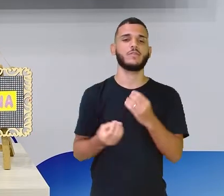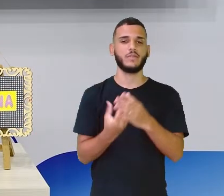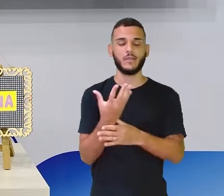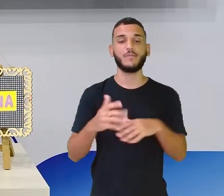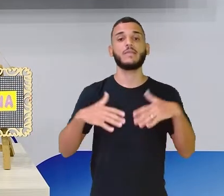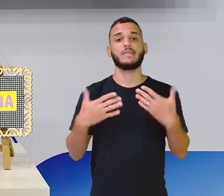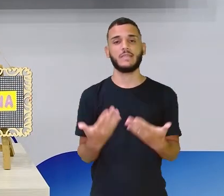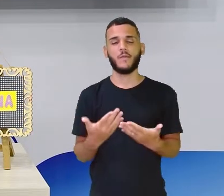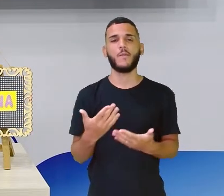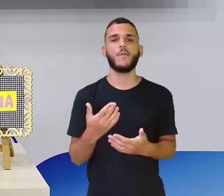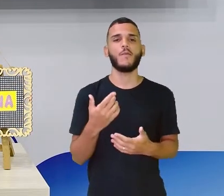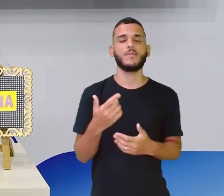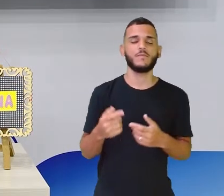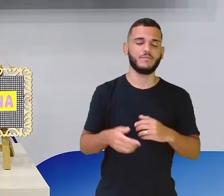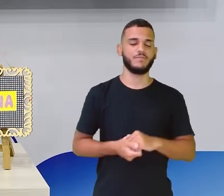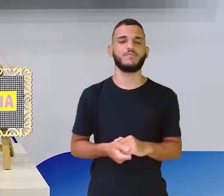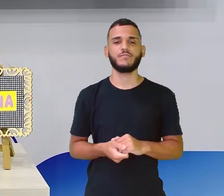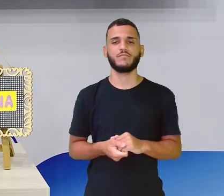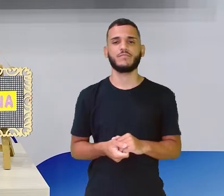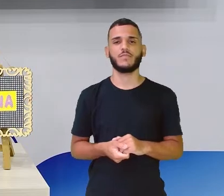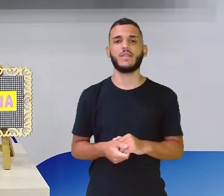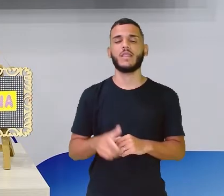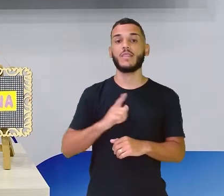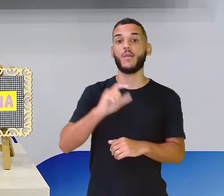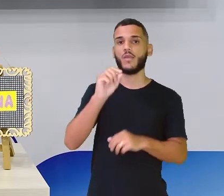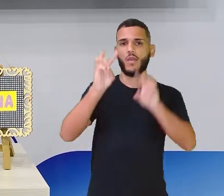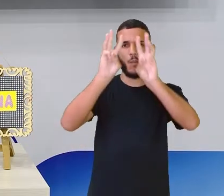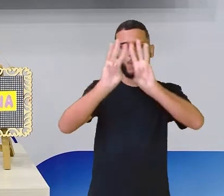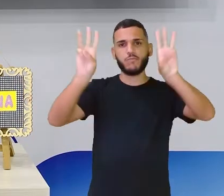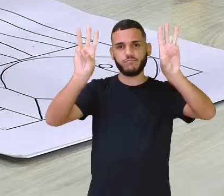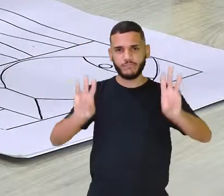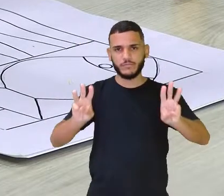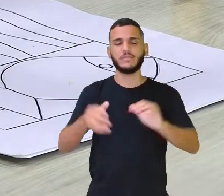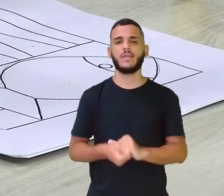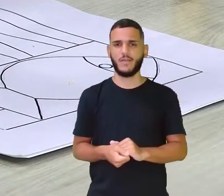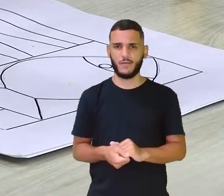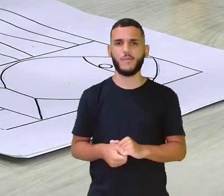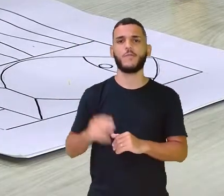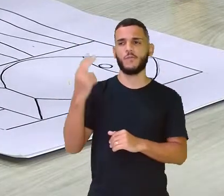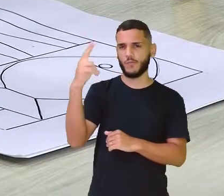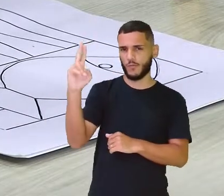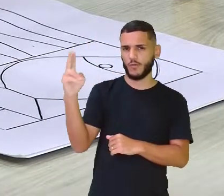Outra coisa interessante, existe até um museu lá no Uruguai com o nome